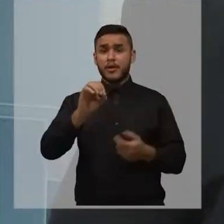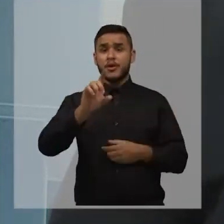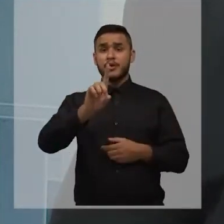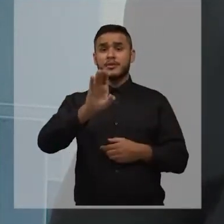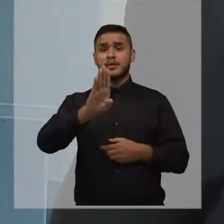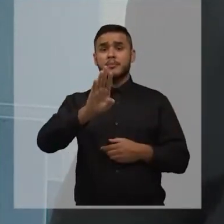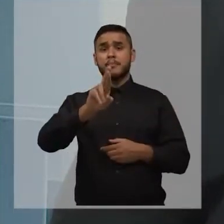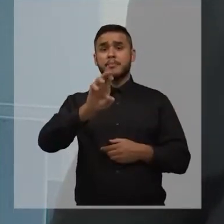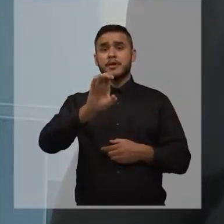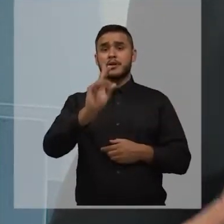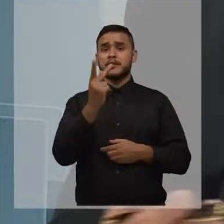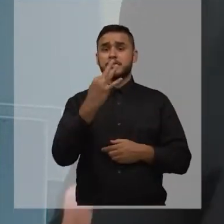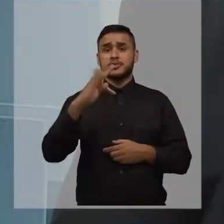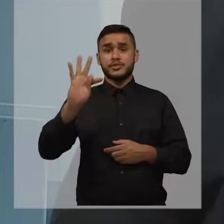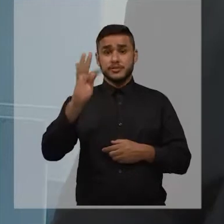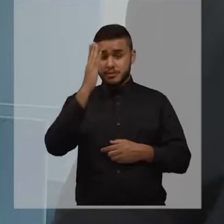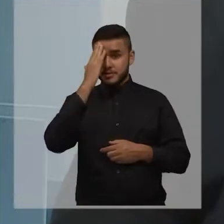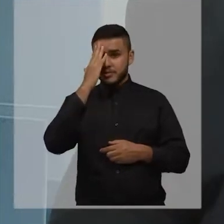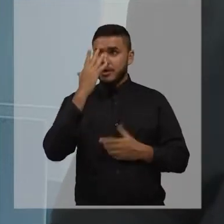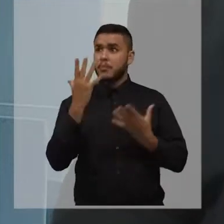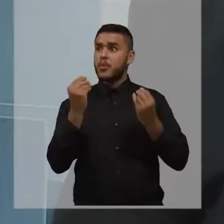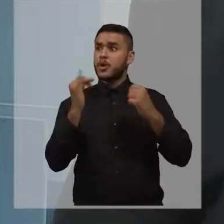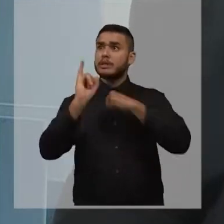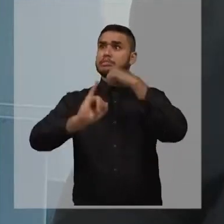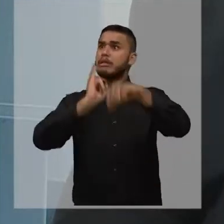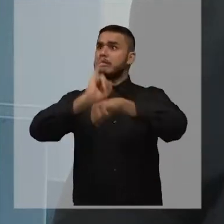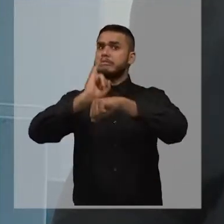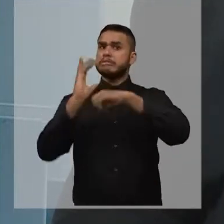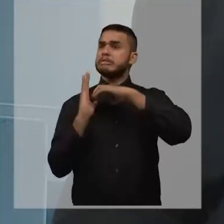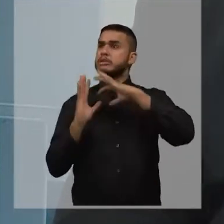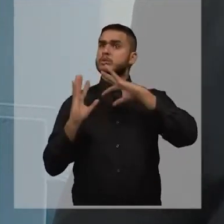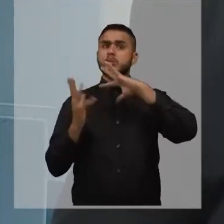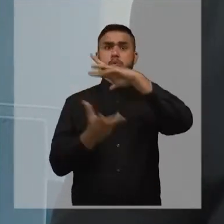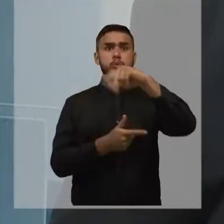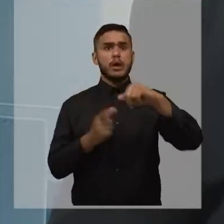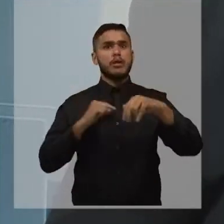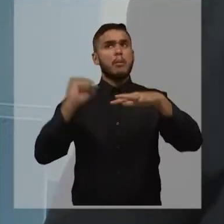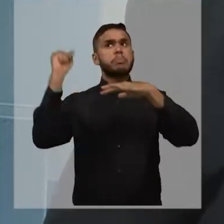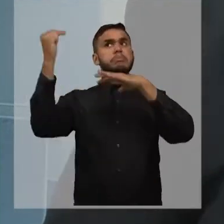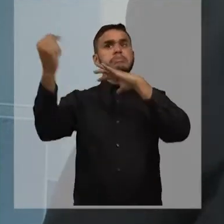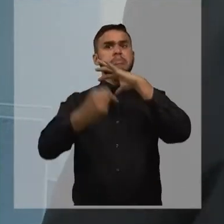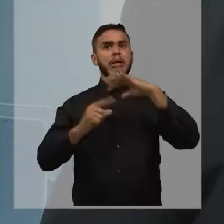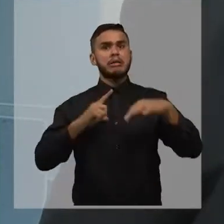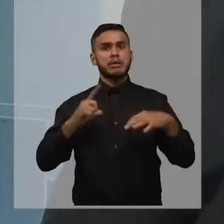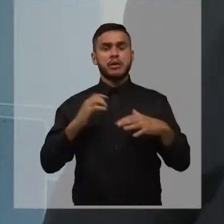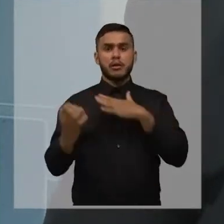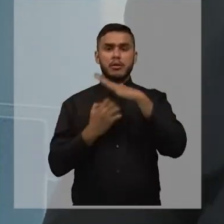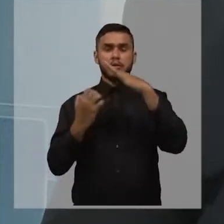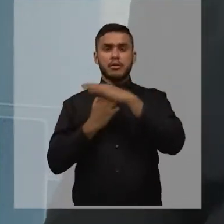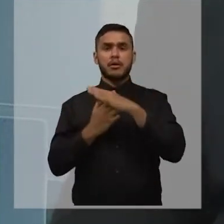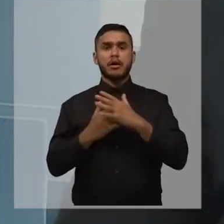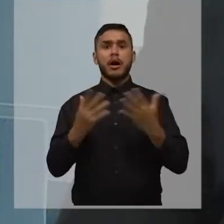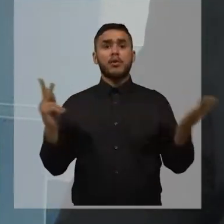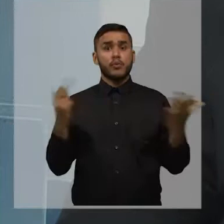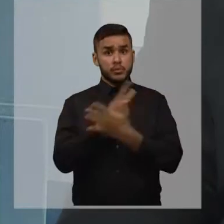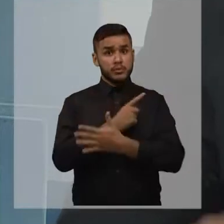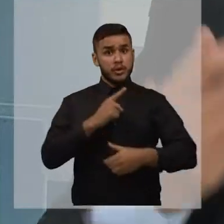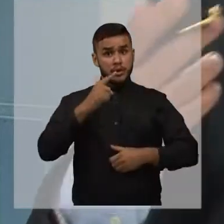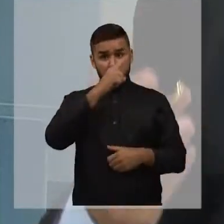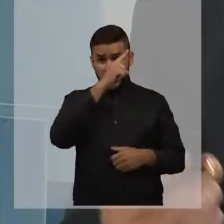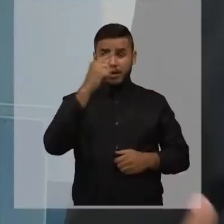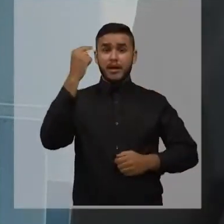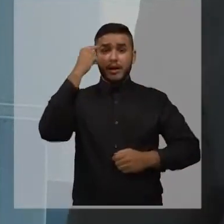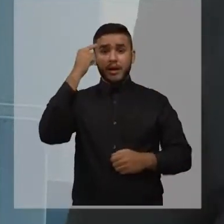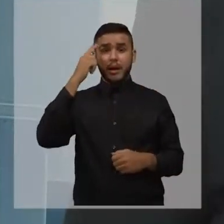Odebrecht foi uma empresa multinacional, uma incorporadora no mundo todo. Tanto caiu até o governo do Peru por causa da Odebrecht. Você